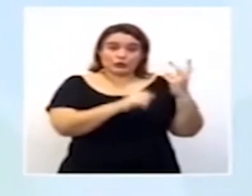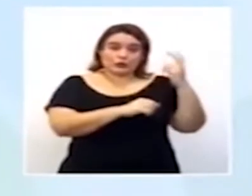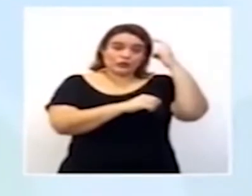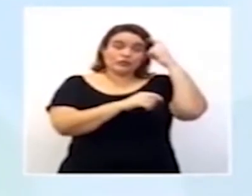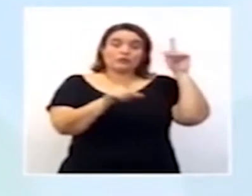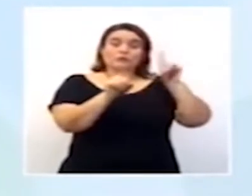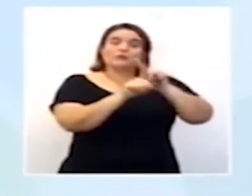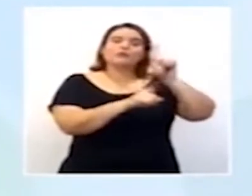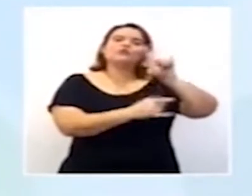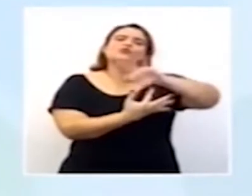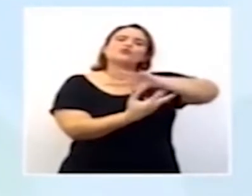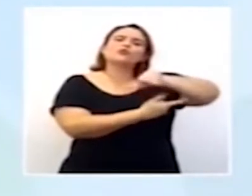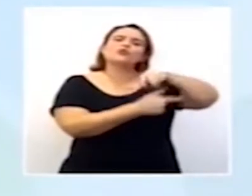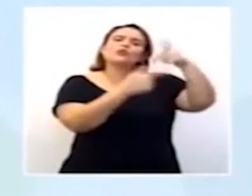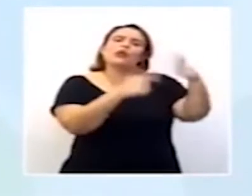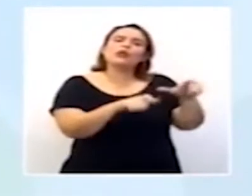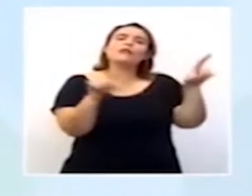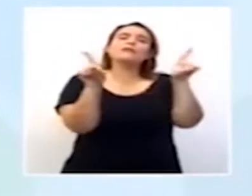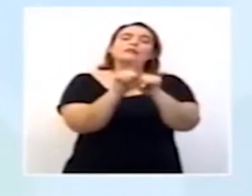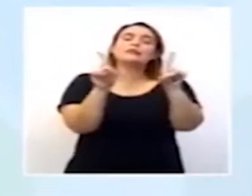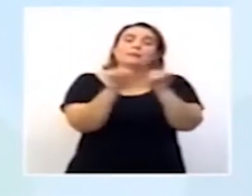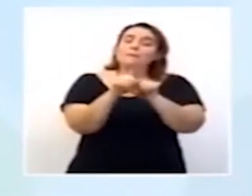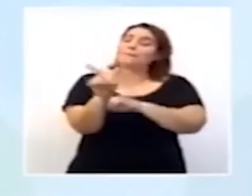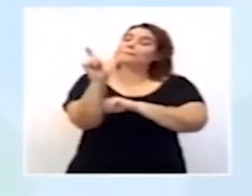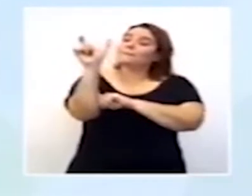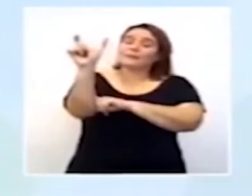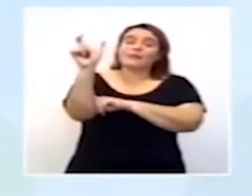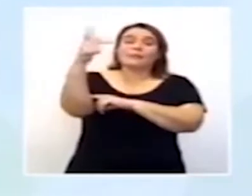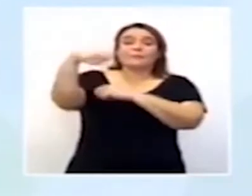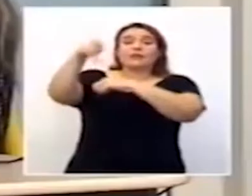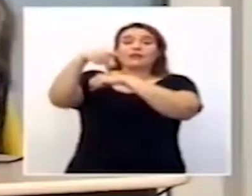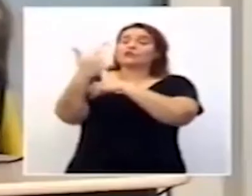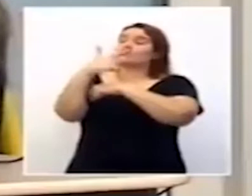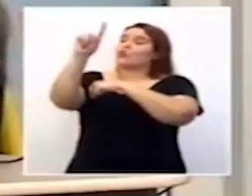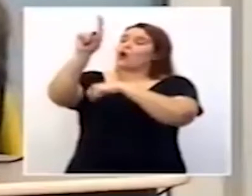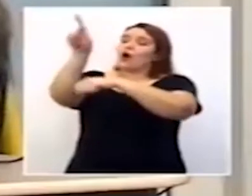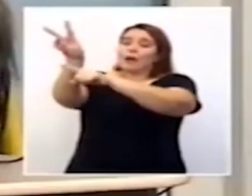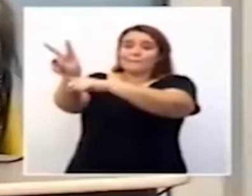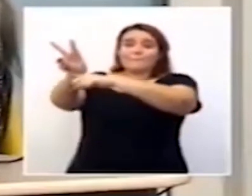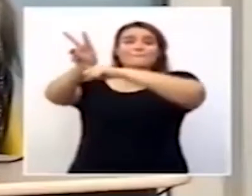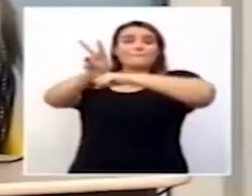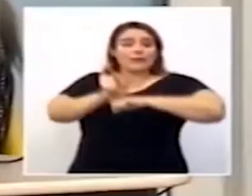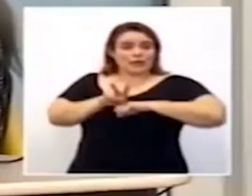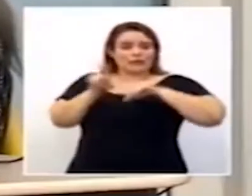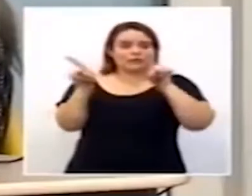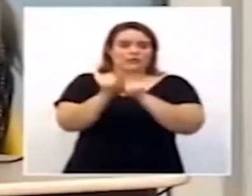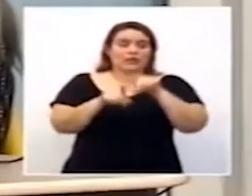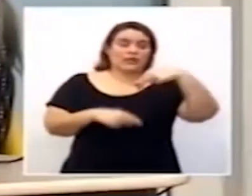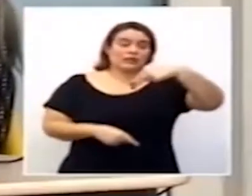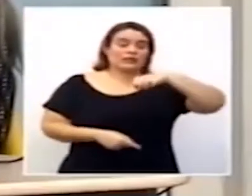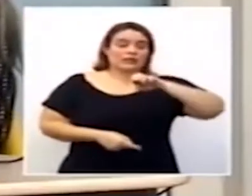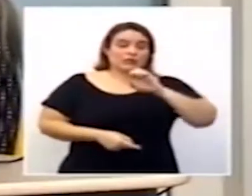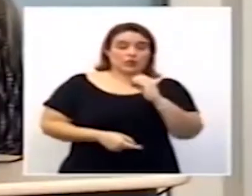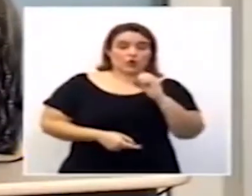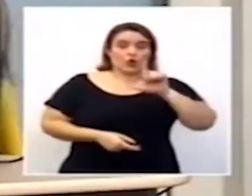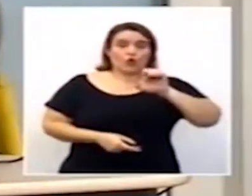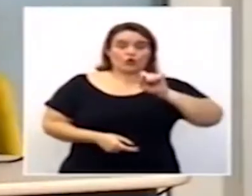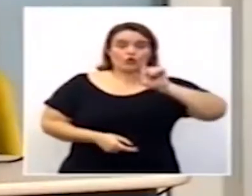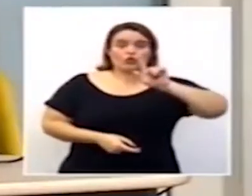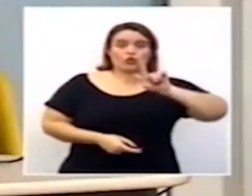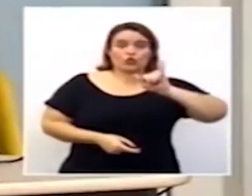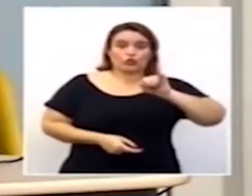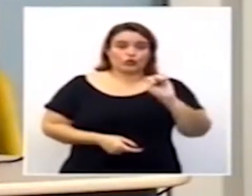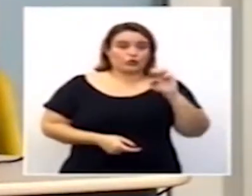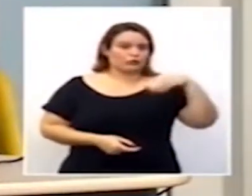atendem os estrangeirismos que são os empréstimos linguísticos e os neologismo as palavras novas